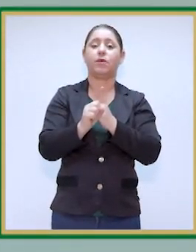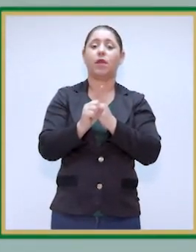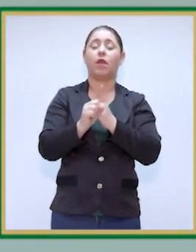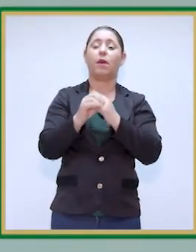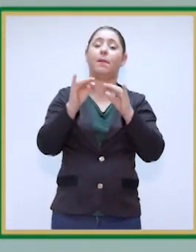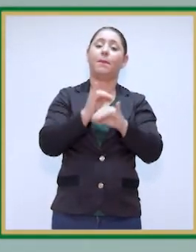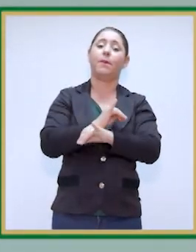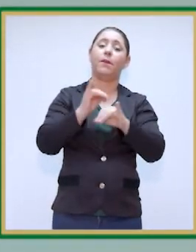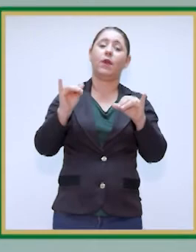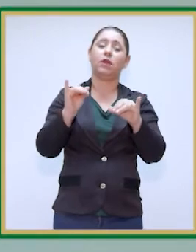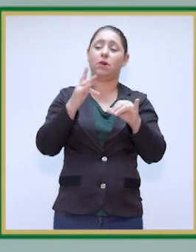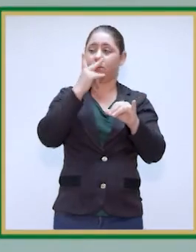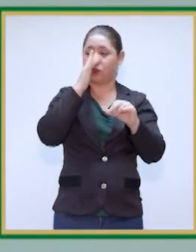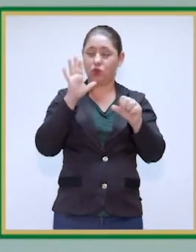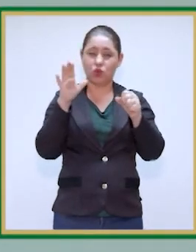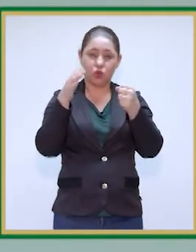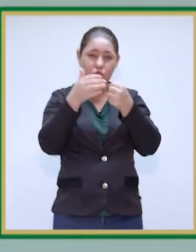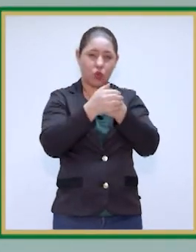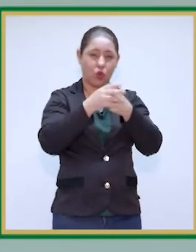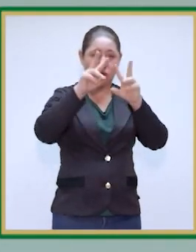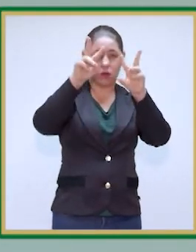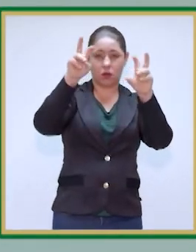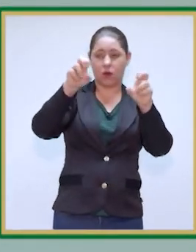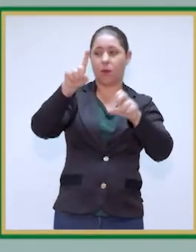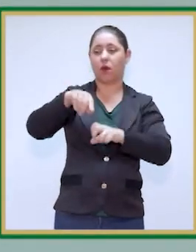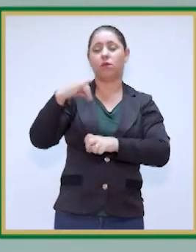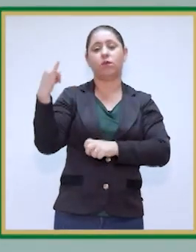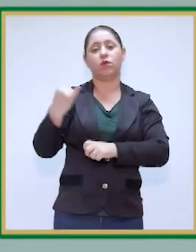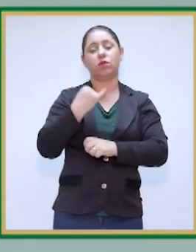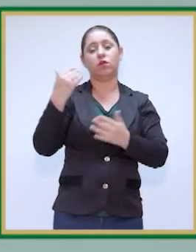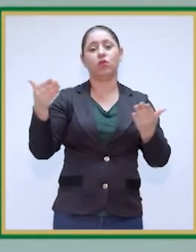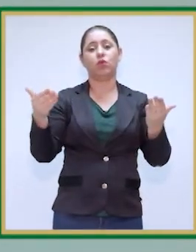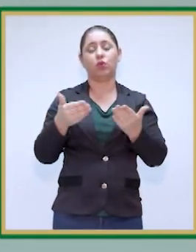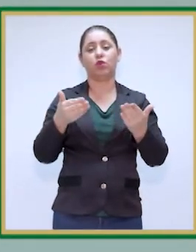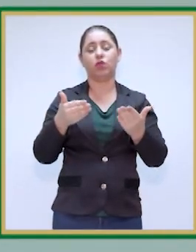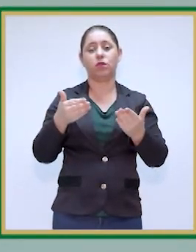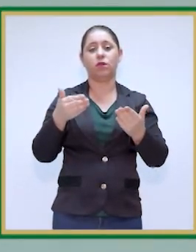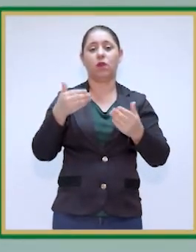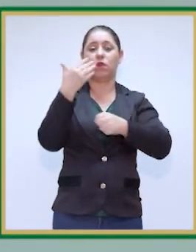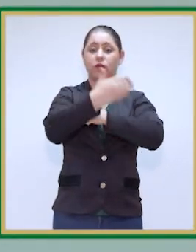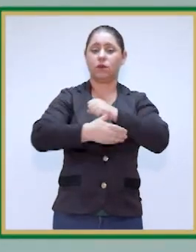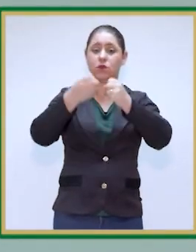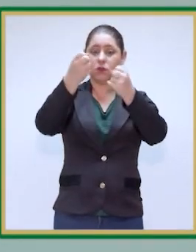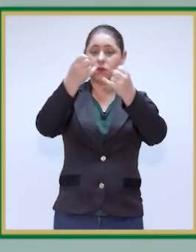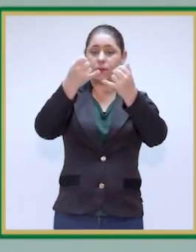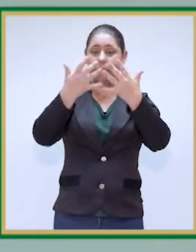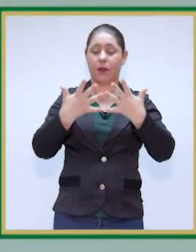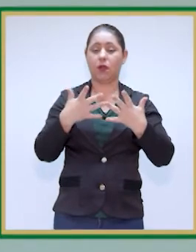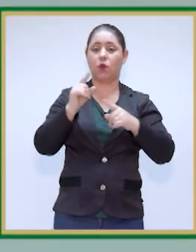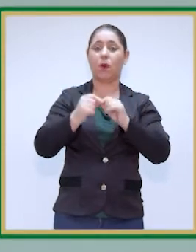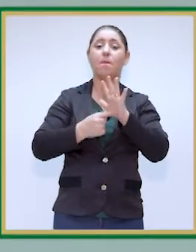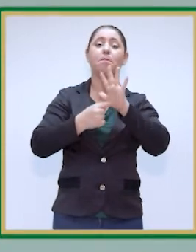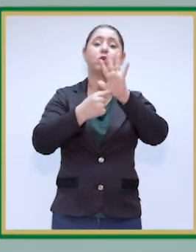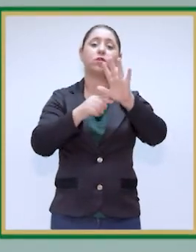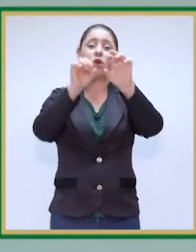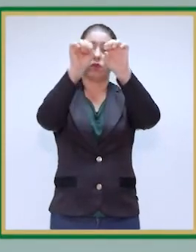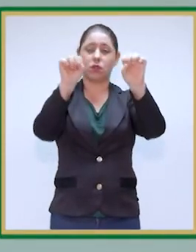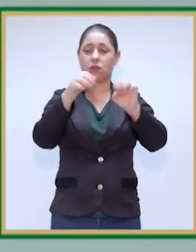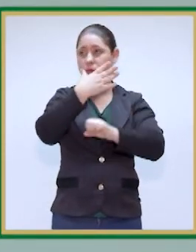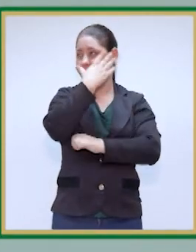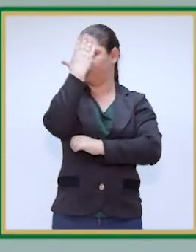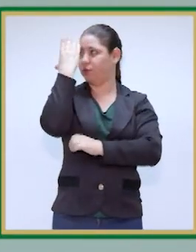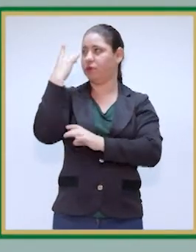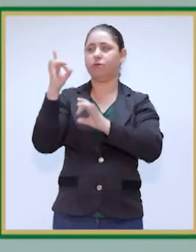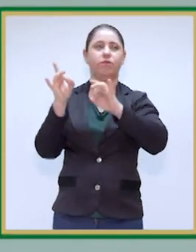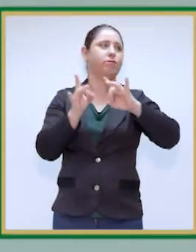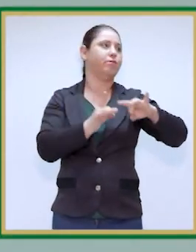as mídias oficiais, procuram esconder esse tema. Então a importância desse programa de hoje, Defensoria Explica, é de mostrar um pouquinho desse sistema